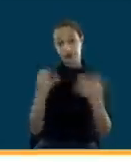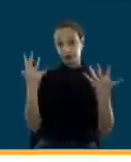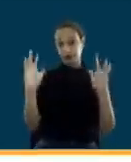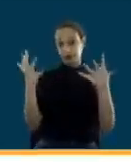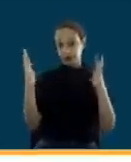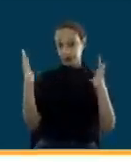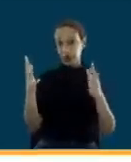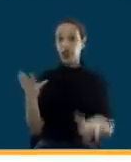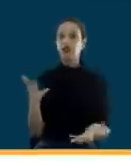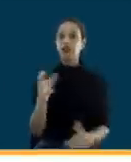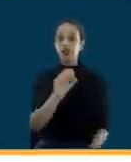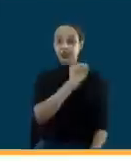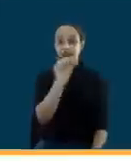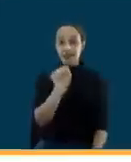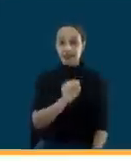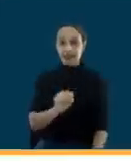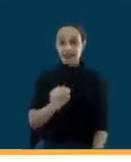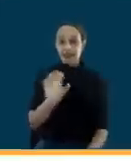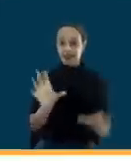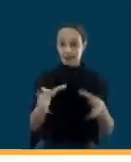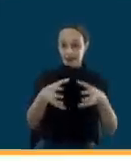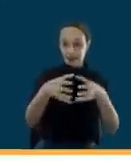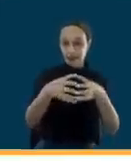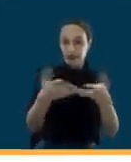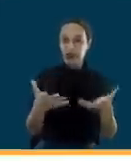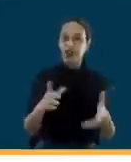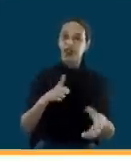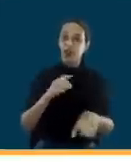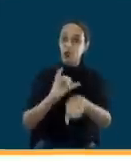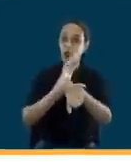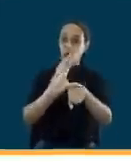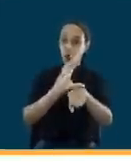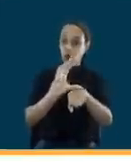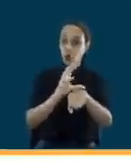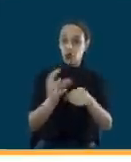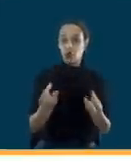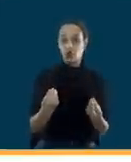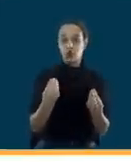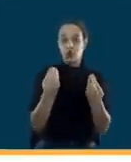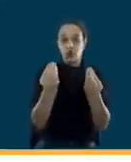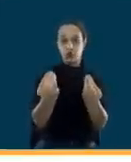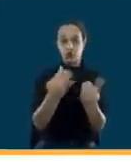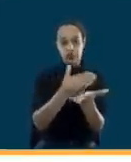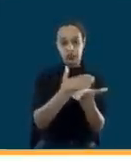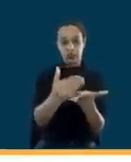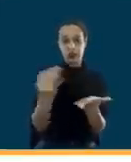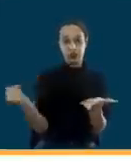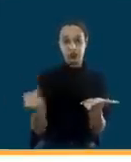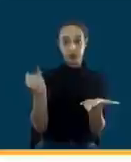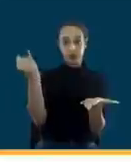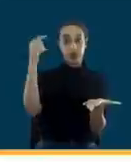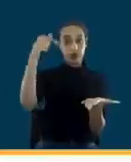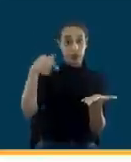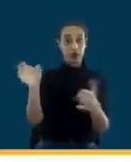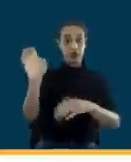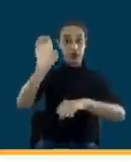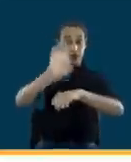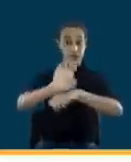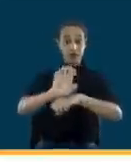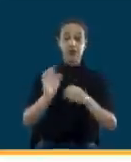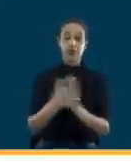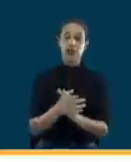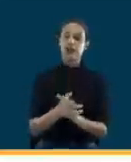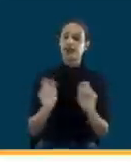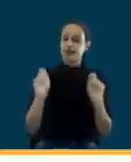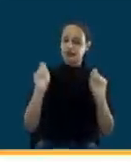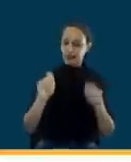estar fazendo esse curso, tendo essa iniciativa importante para o nosso Estado, sendo que daqui certamente sairão